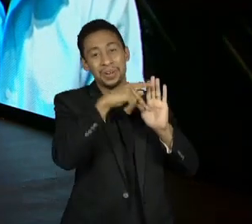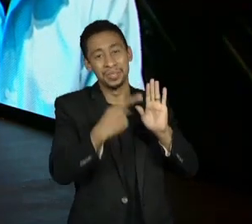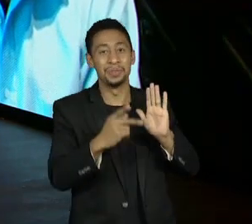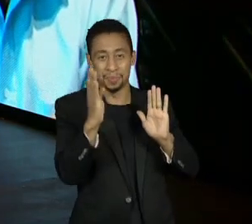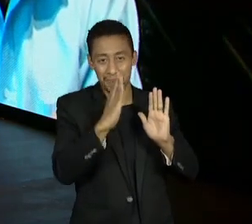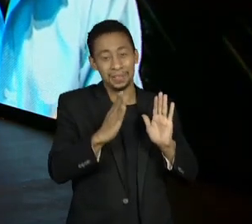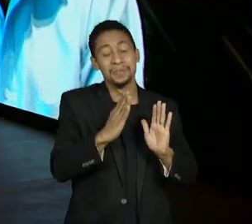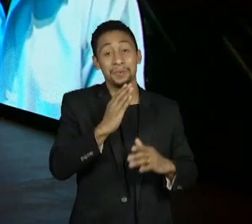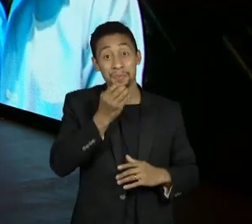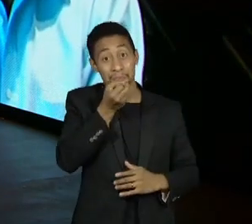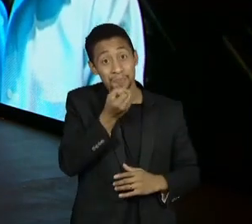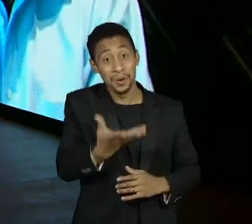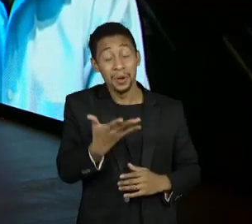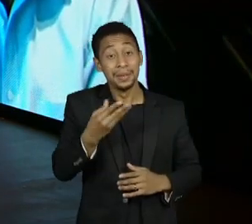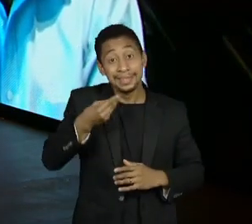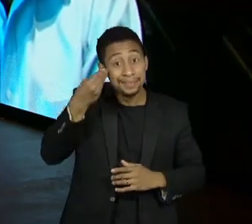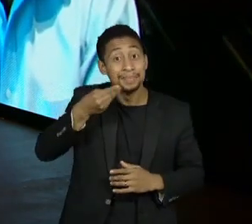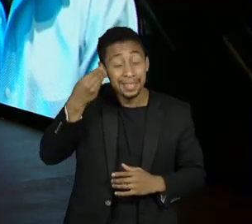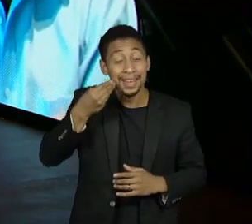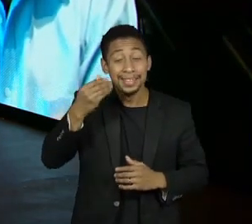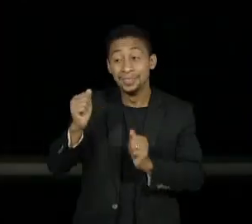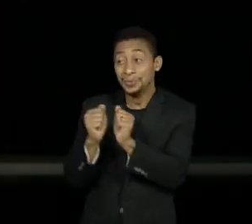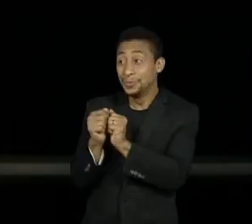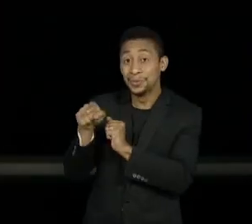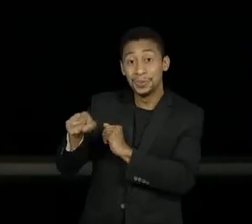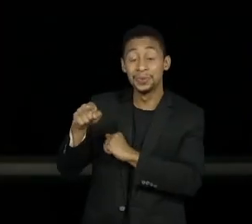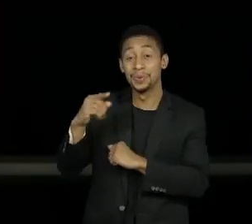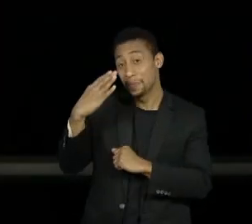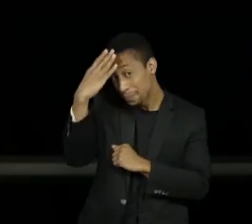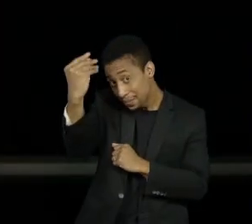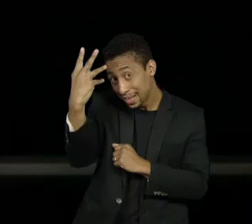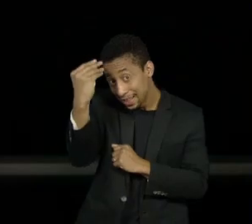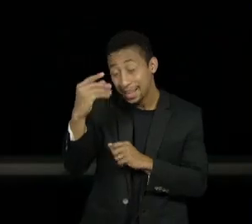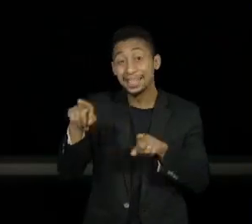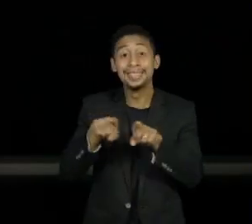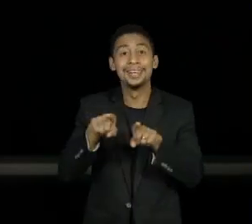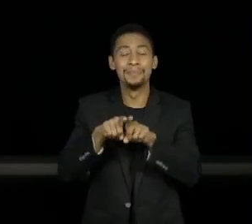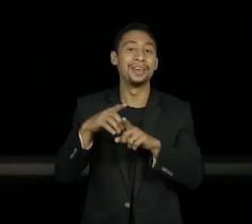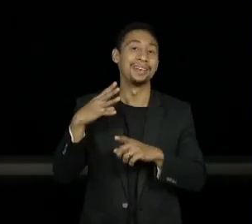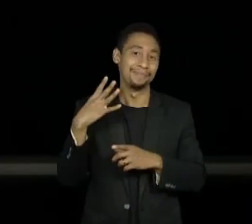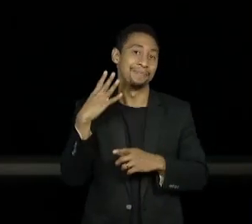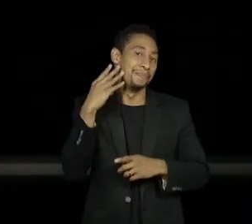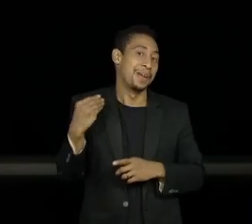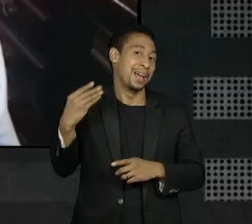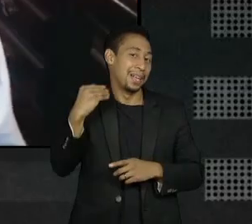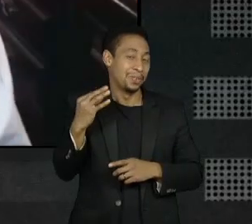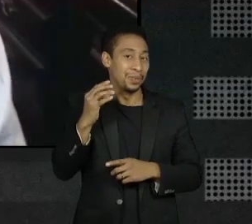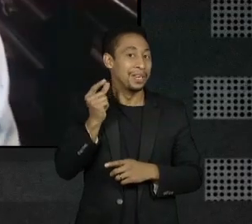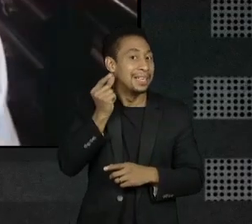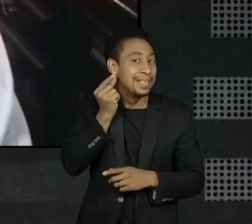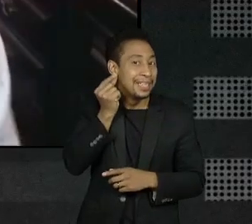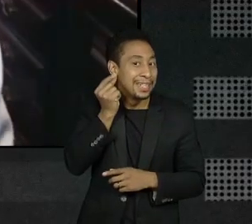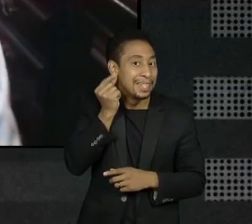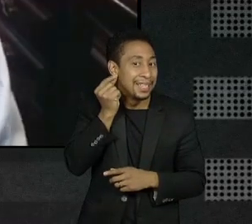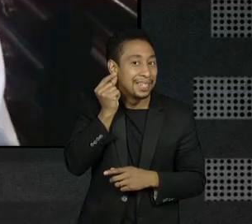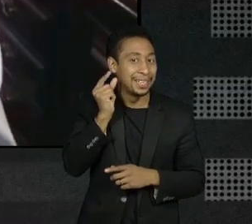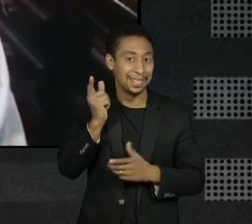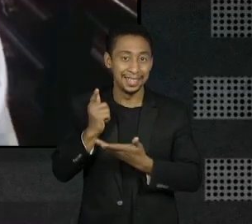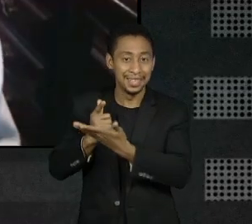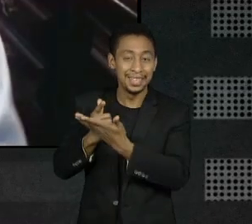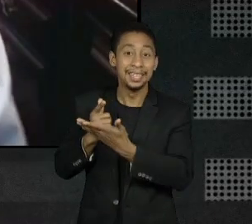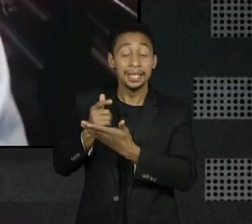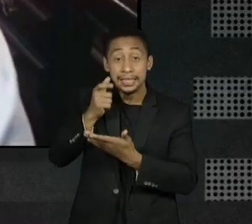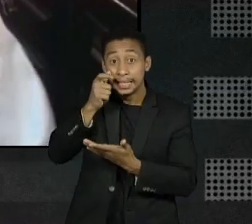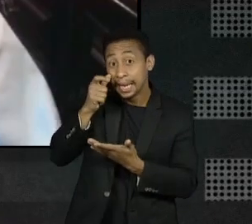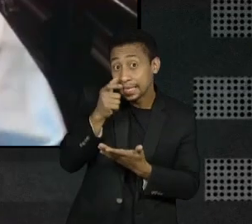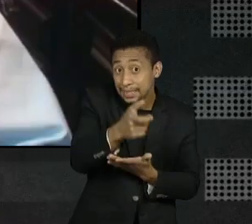boa a experiência com o Pelé, foi maravilhosa. O mesmo aconteceu com Maradona, que estava interessado no